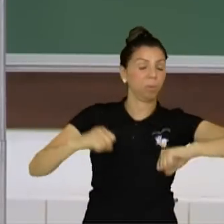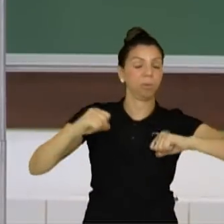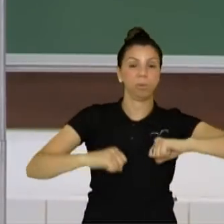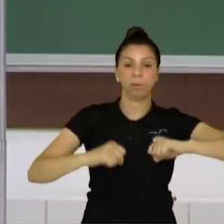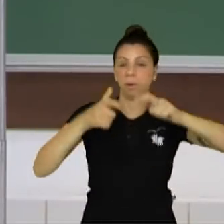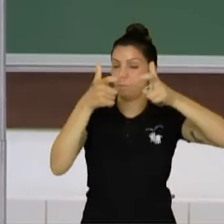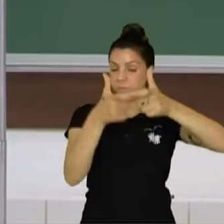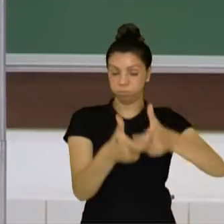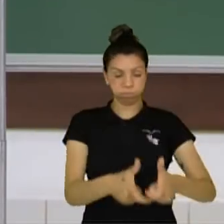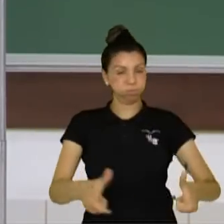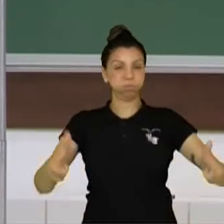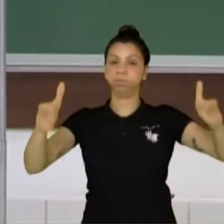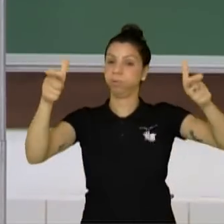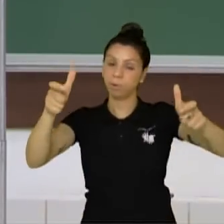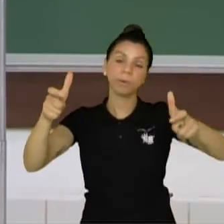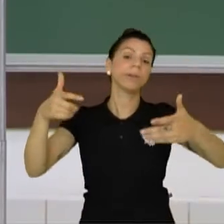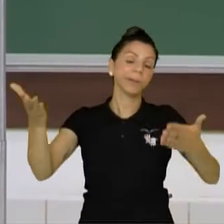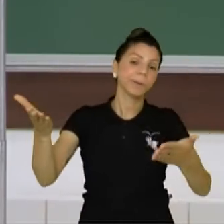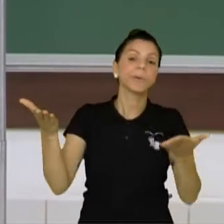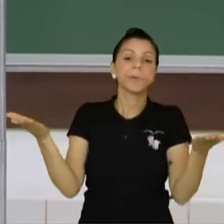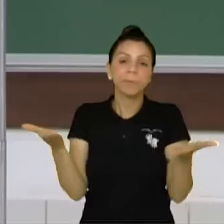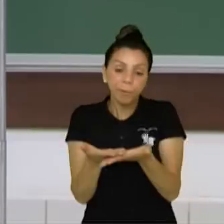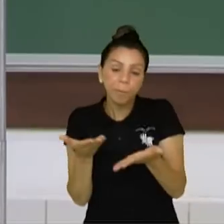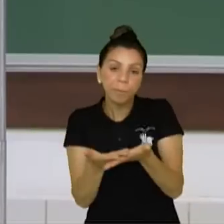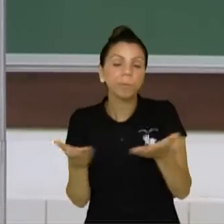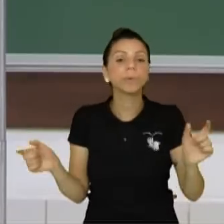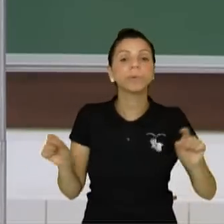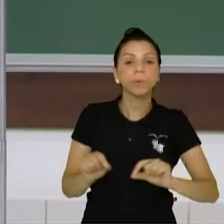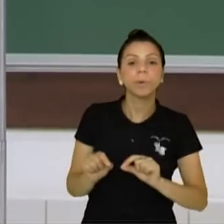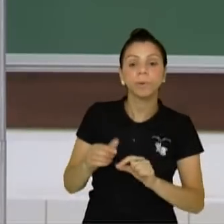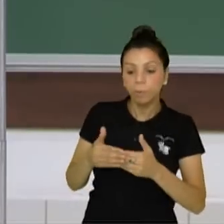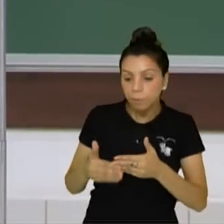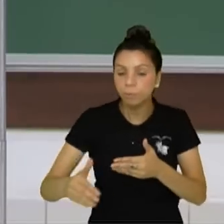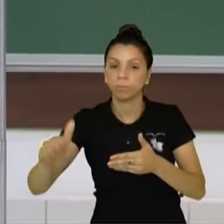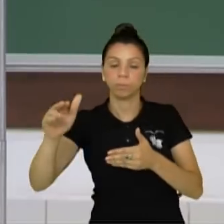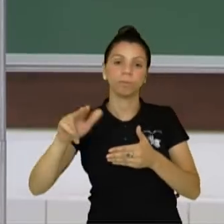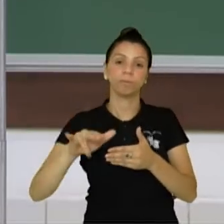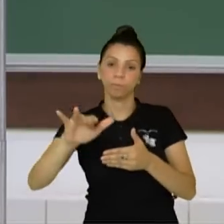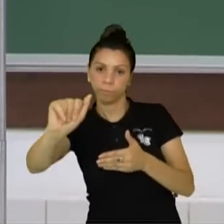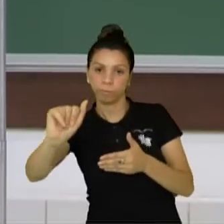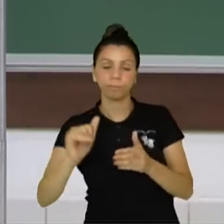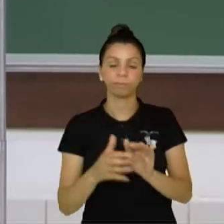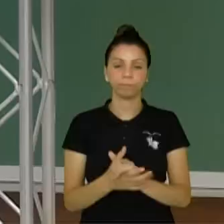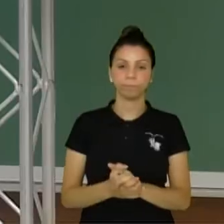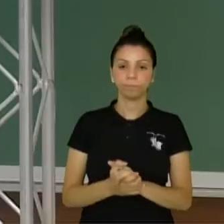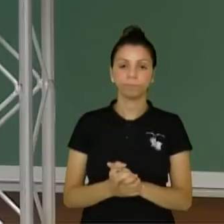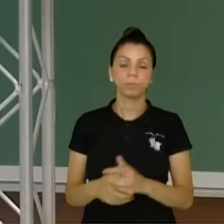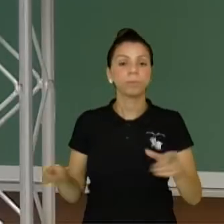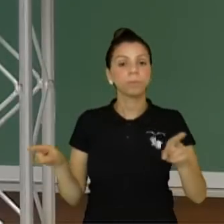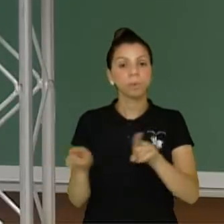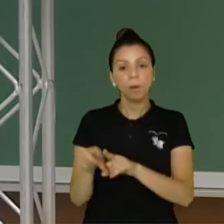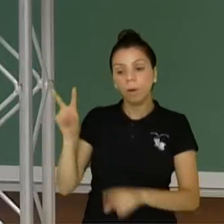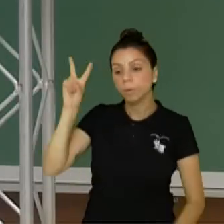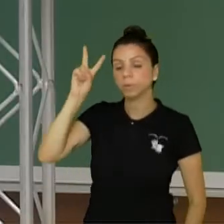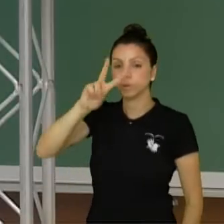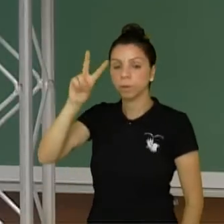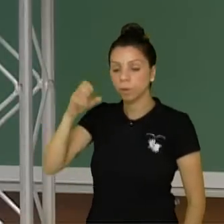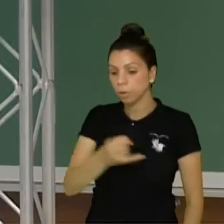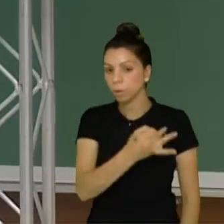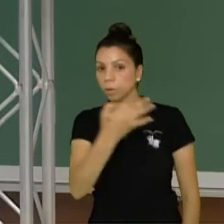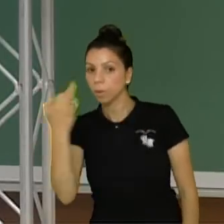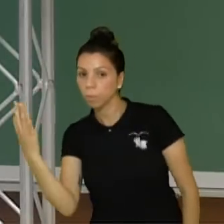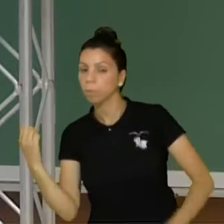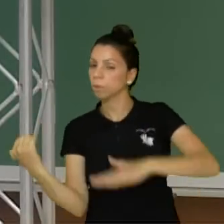gigantescas, enormes. E a gente vai estudar alguns desses industriais. a história de algumas